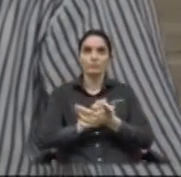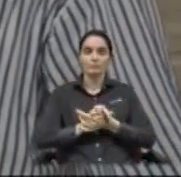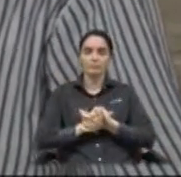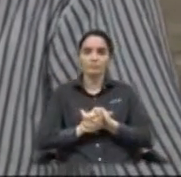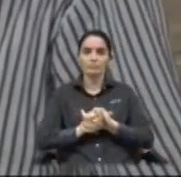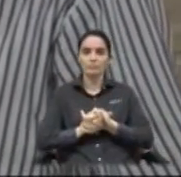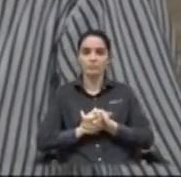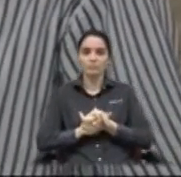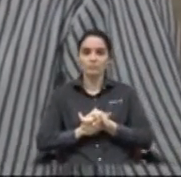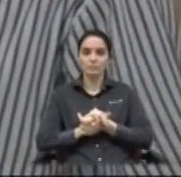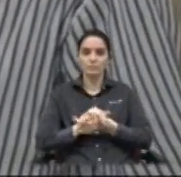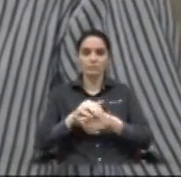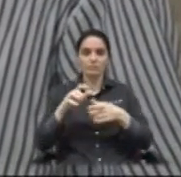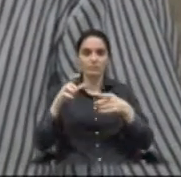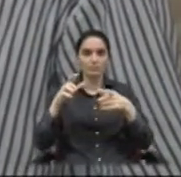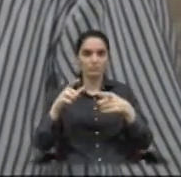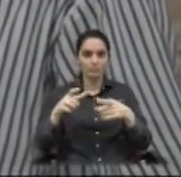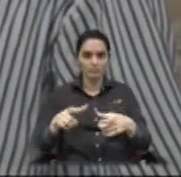aonde